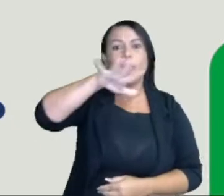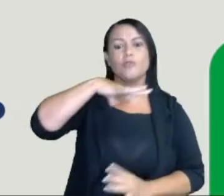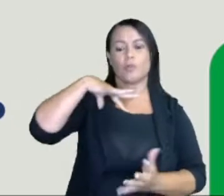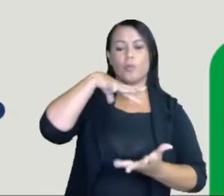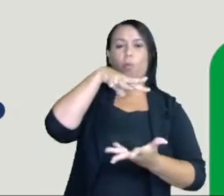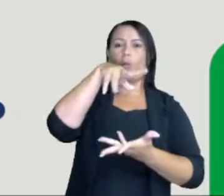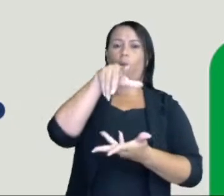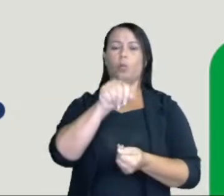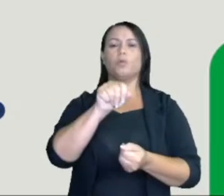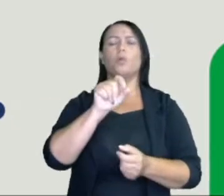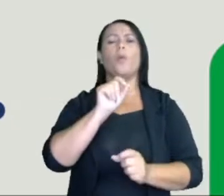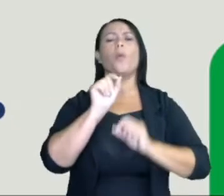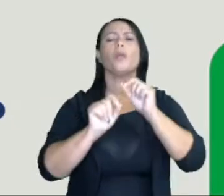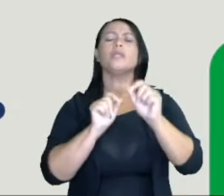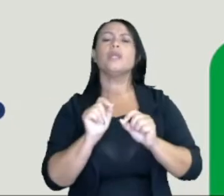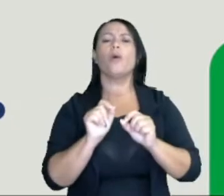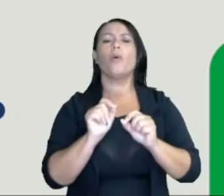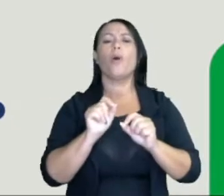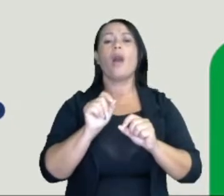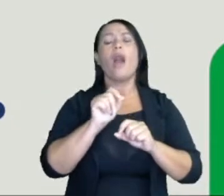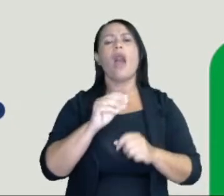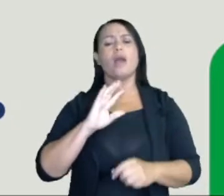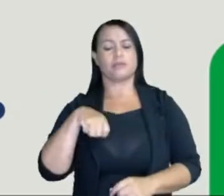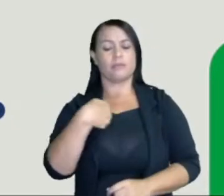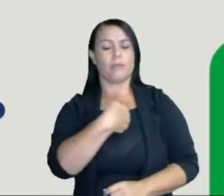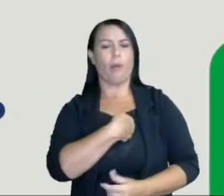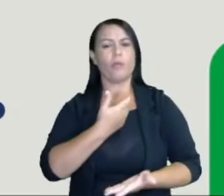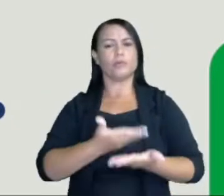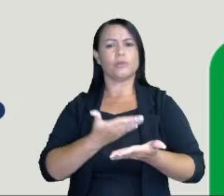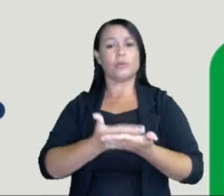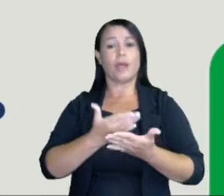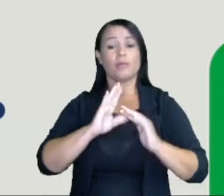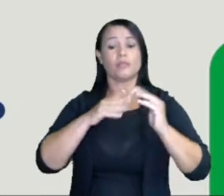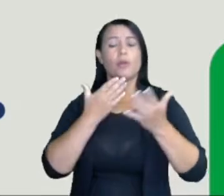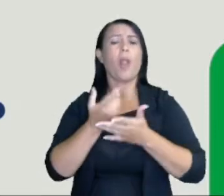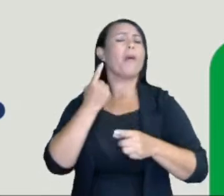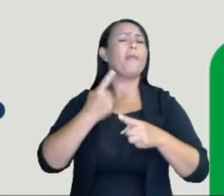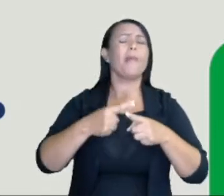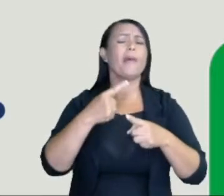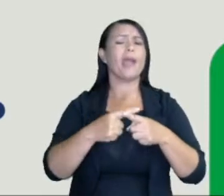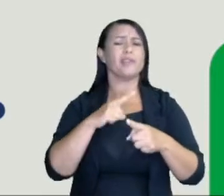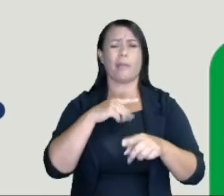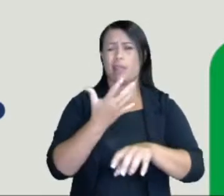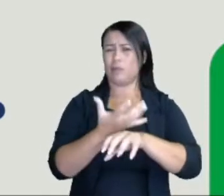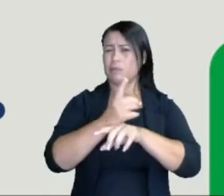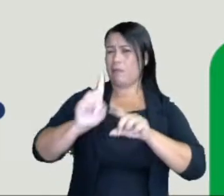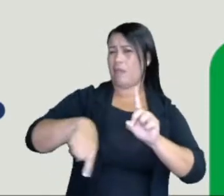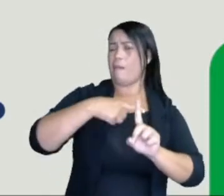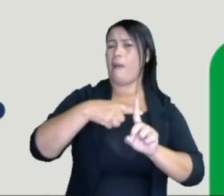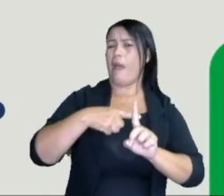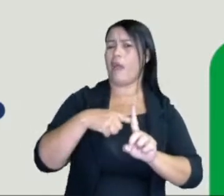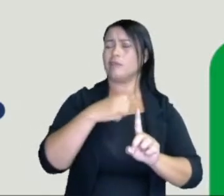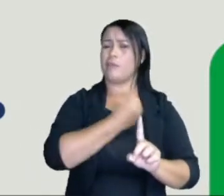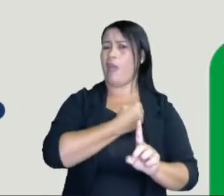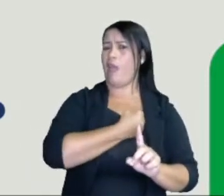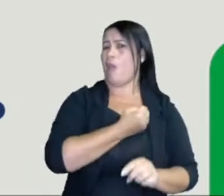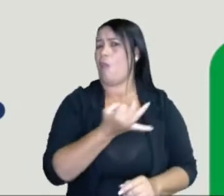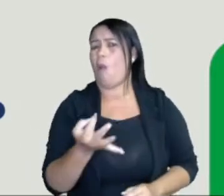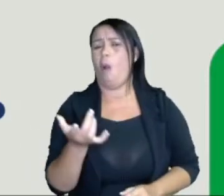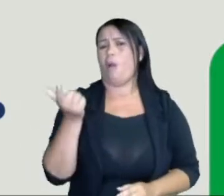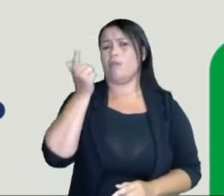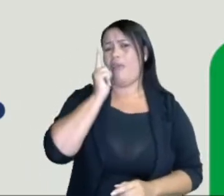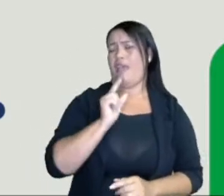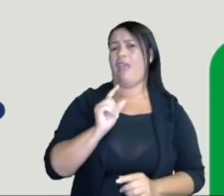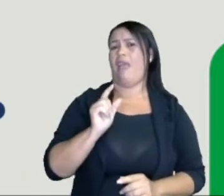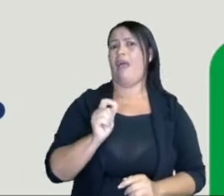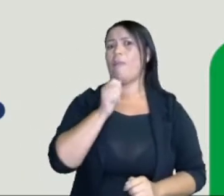todo. Então, espanhol a gente estuda na escola por quê? Só para ter uma disciplina a mais, para tirar nota, para